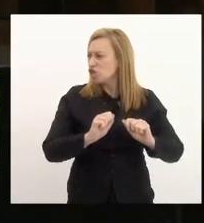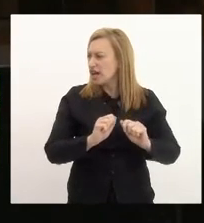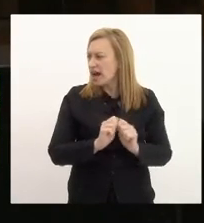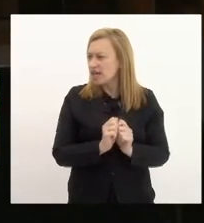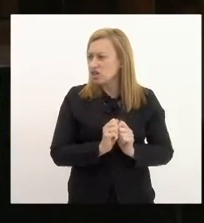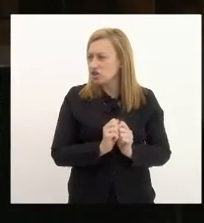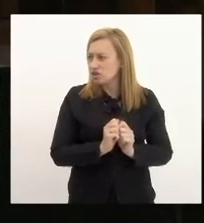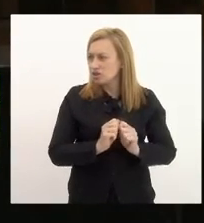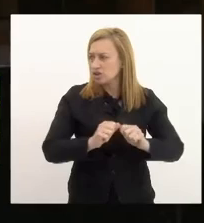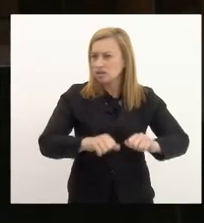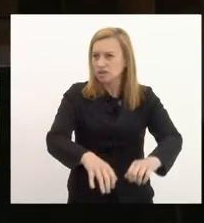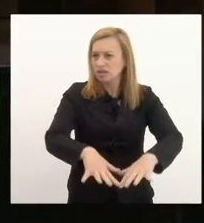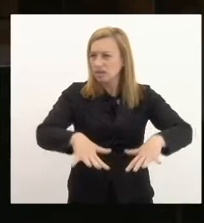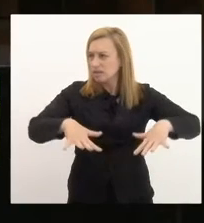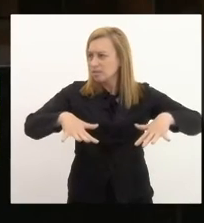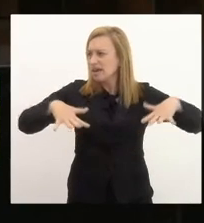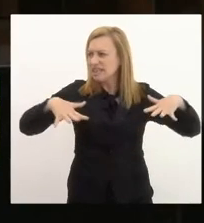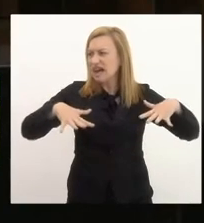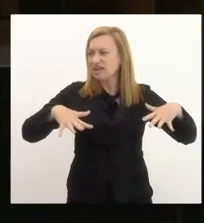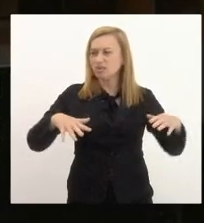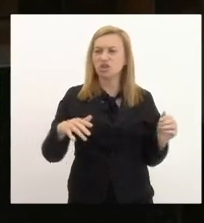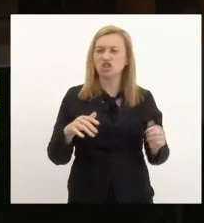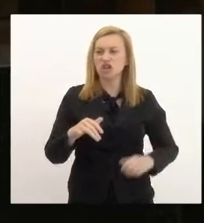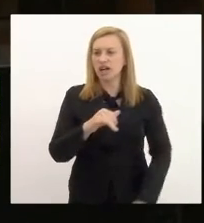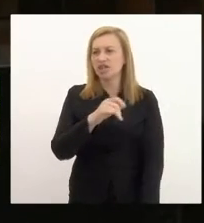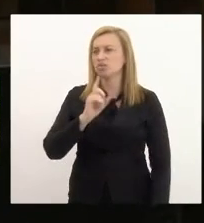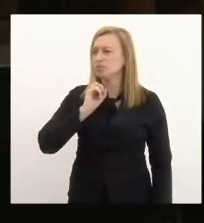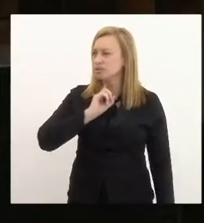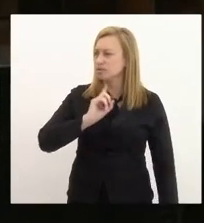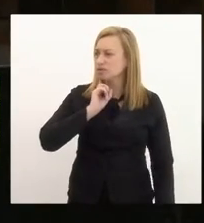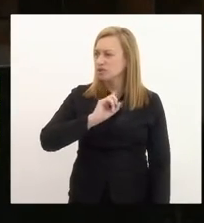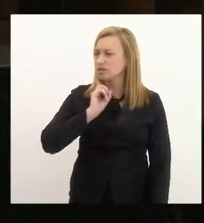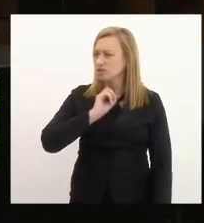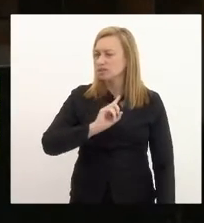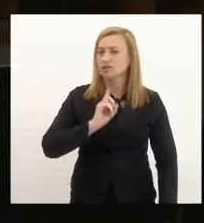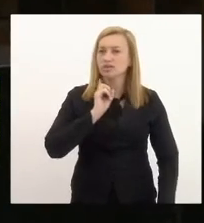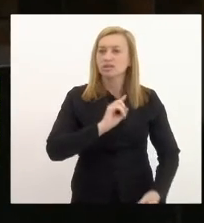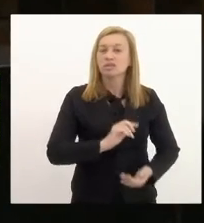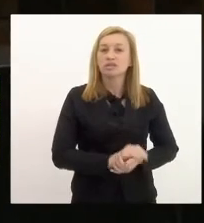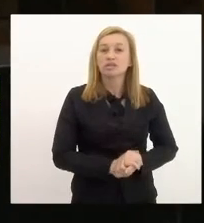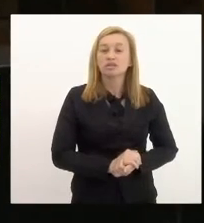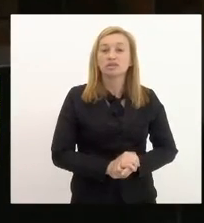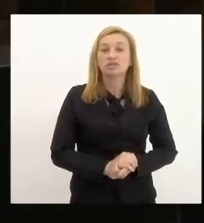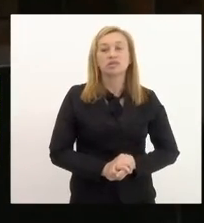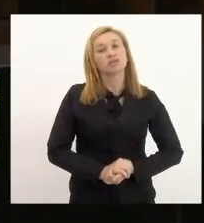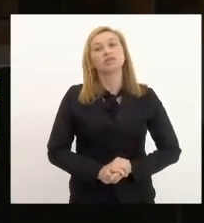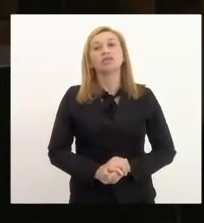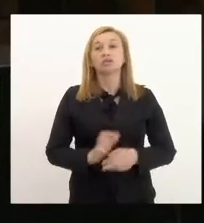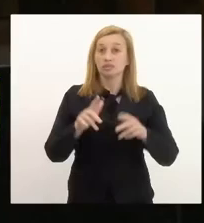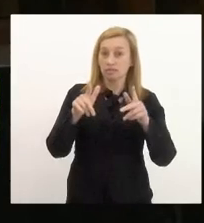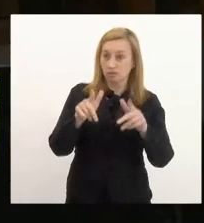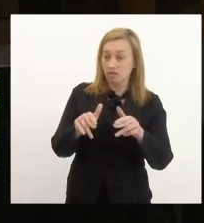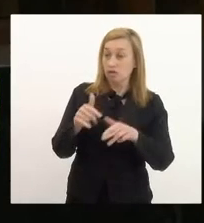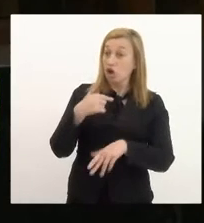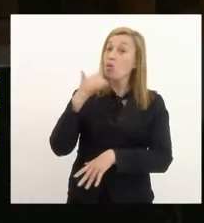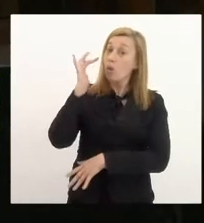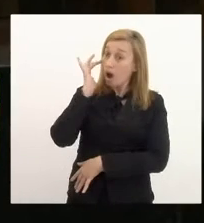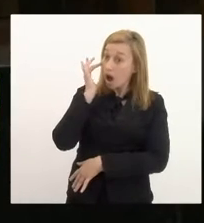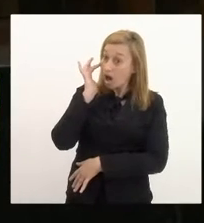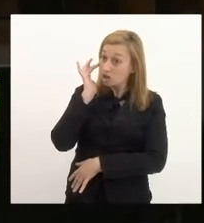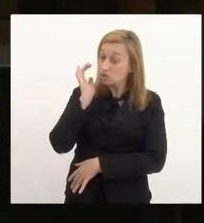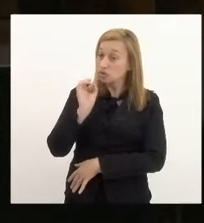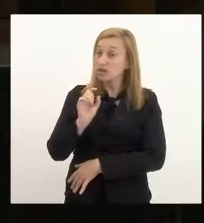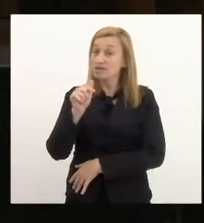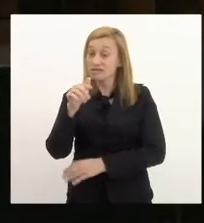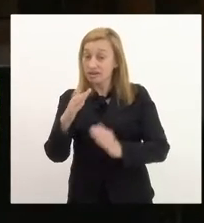não abriu mão da sua autonomia até hoje Oi e essa mesma postura que eu acho que